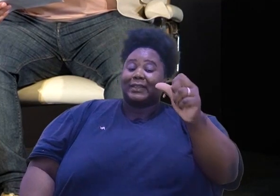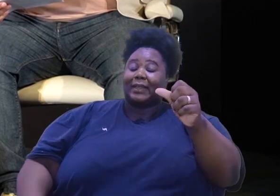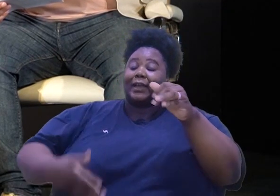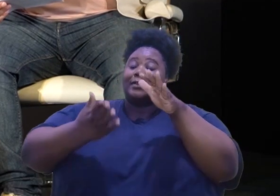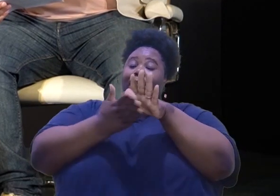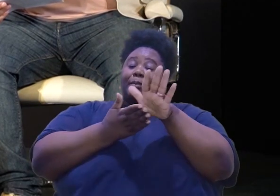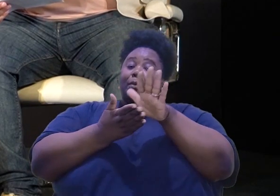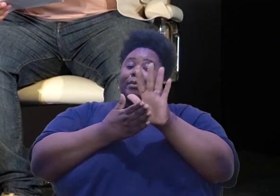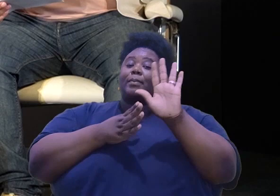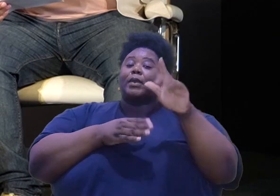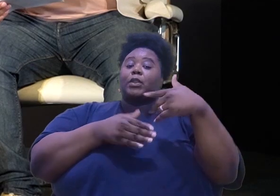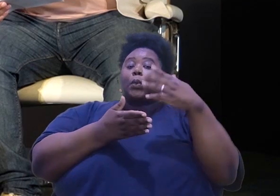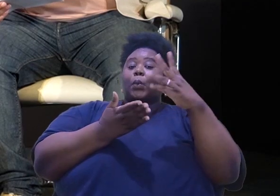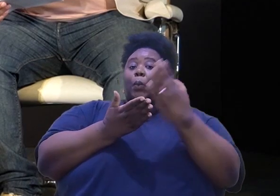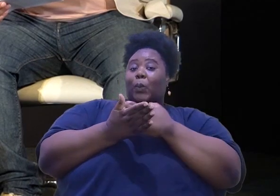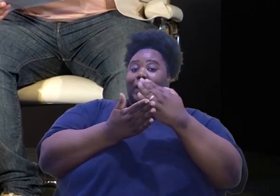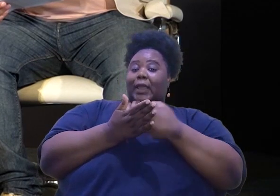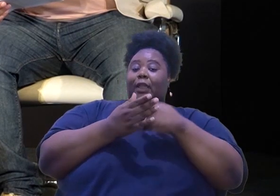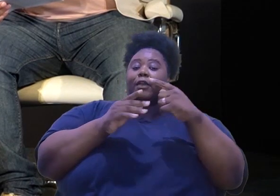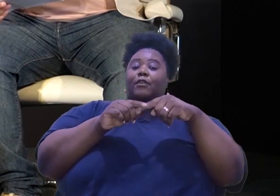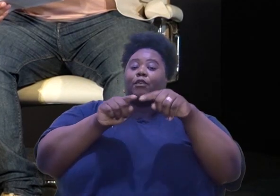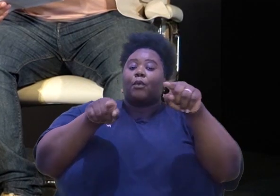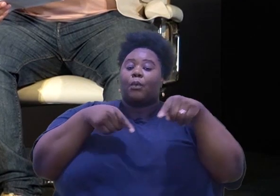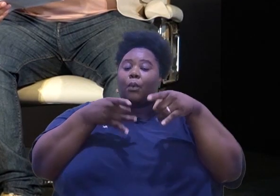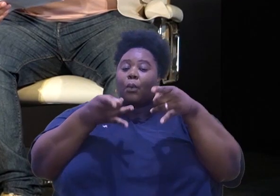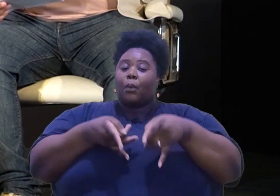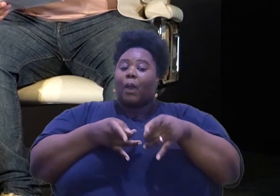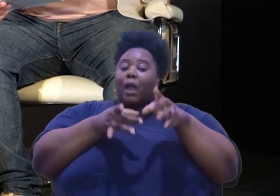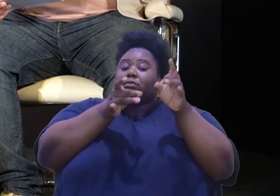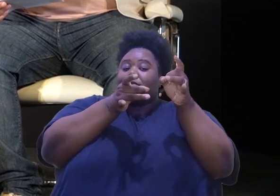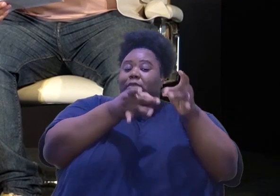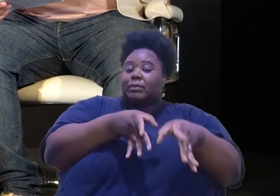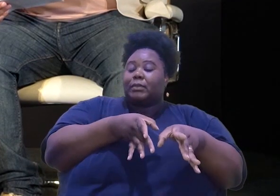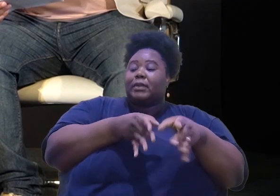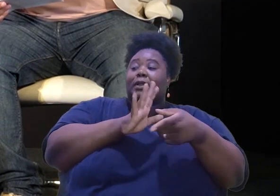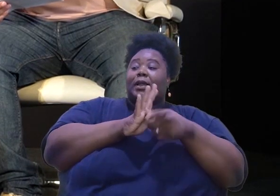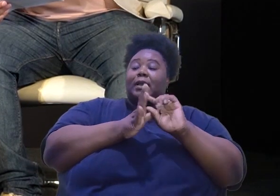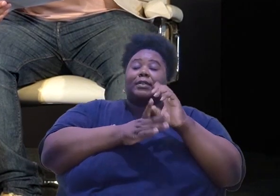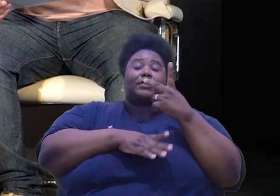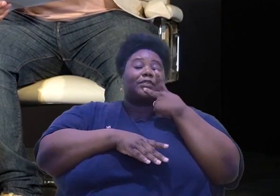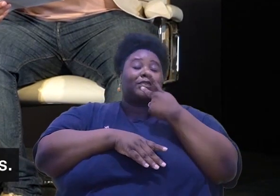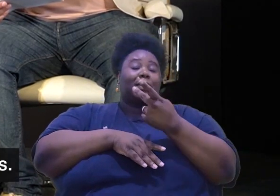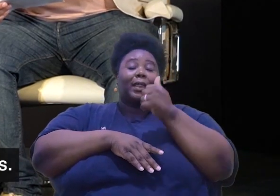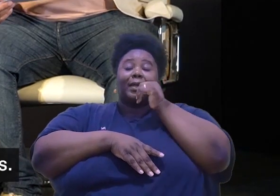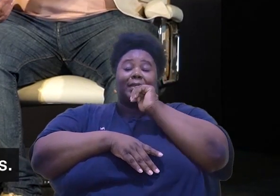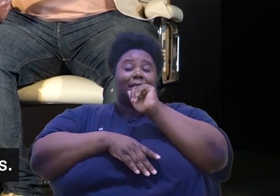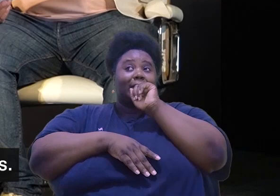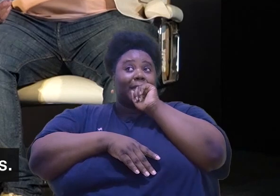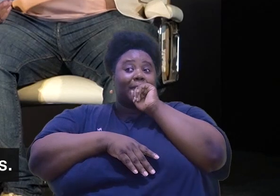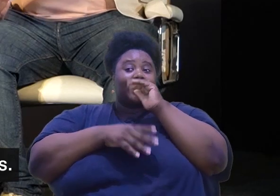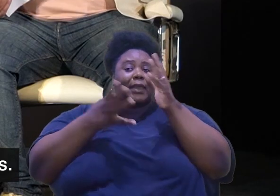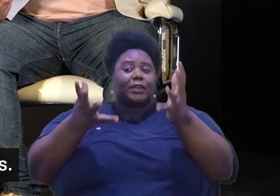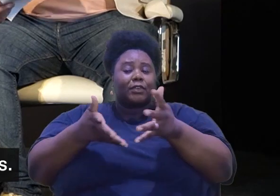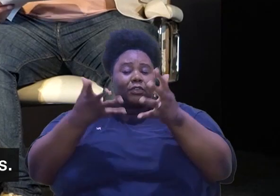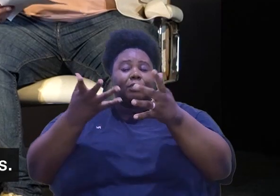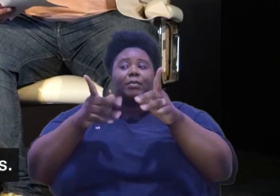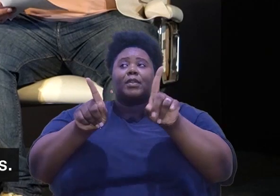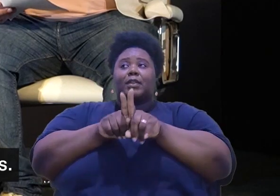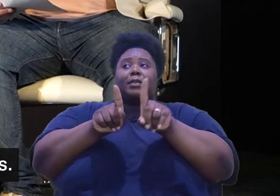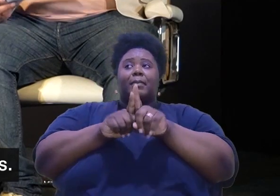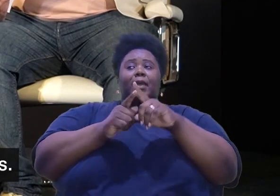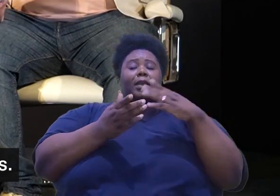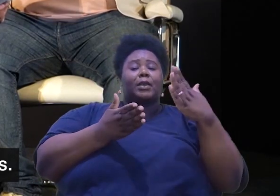da Carolina Maria de Jesus, que é um momento também onde você comenta da sua mãe, estimulada pelo